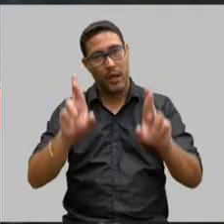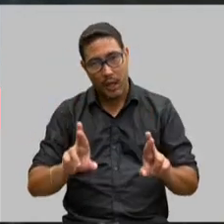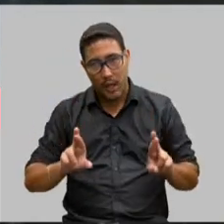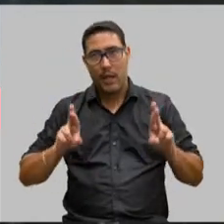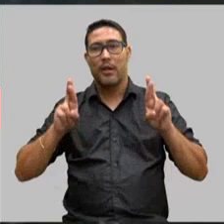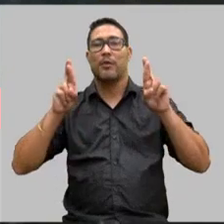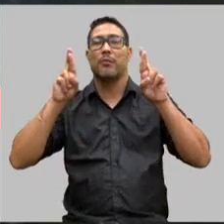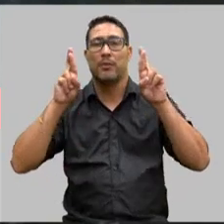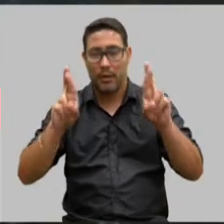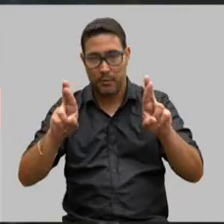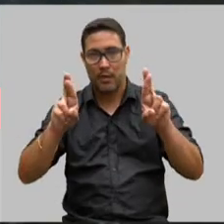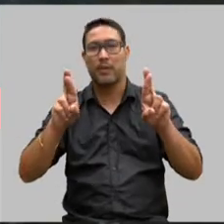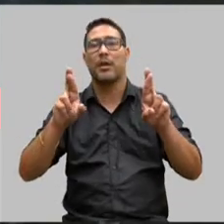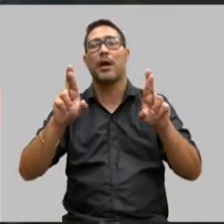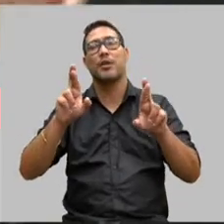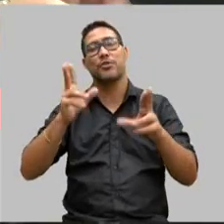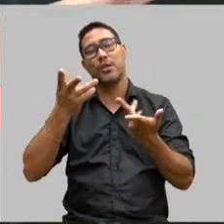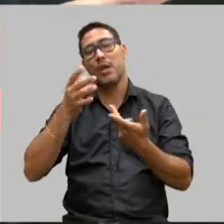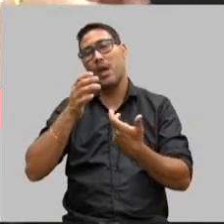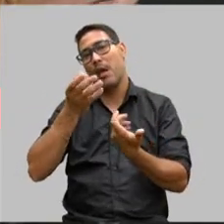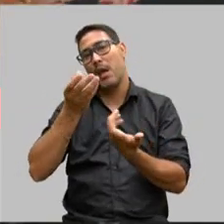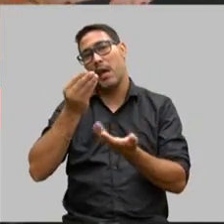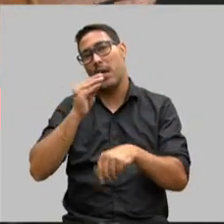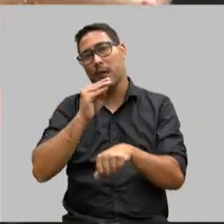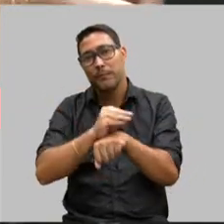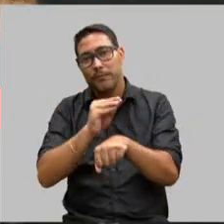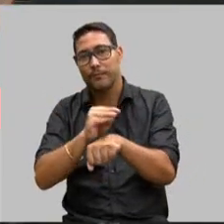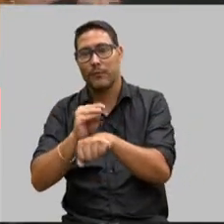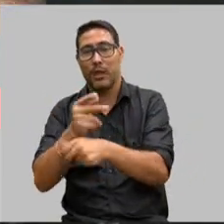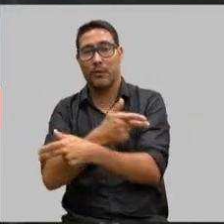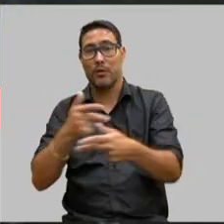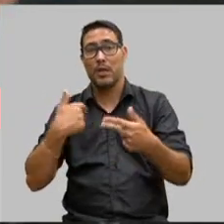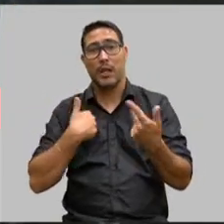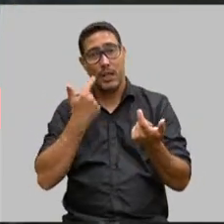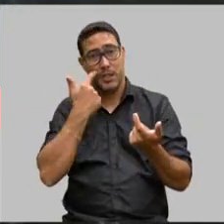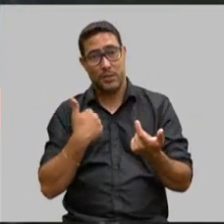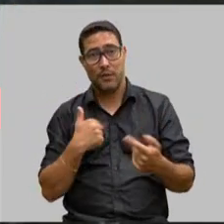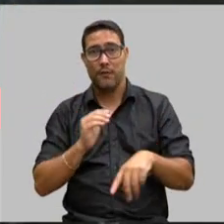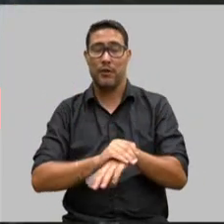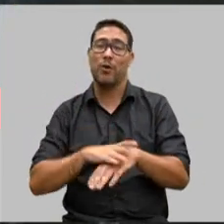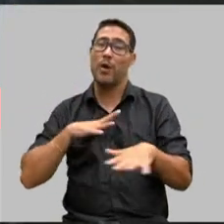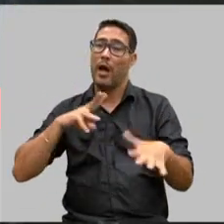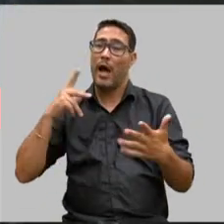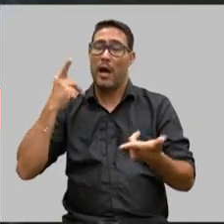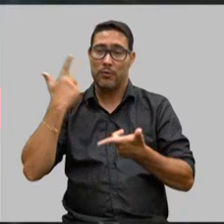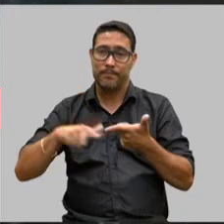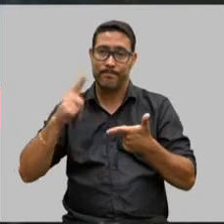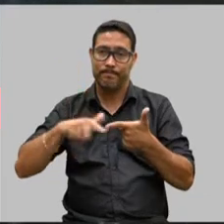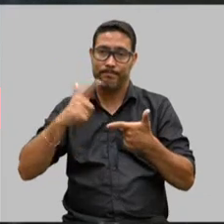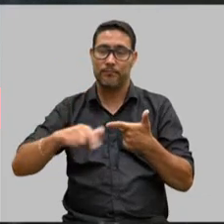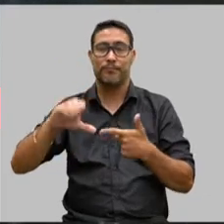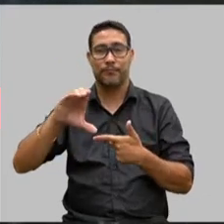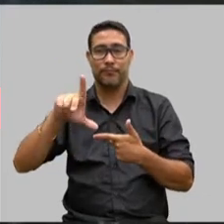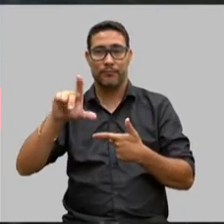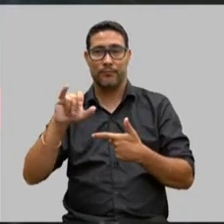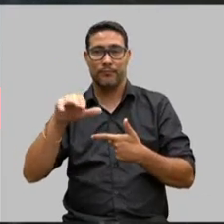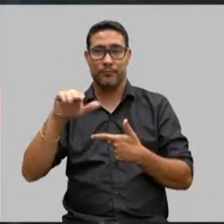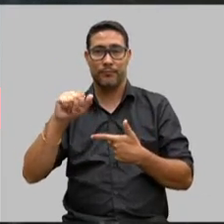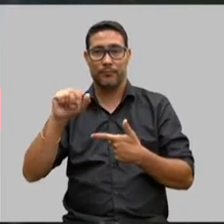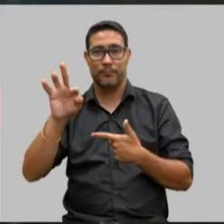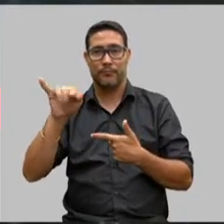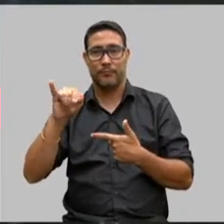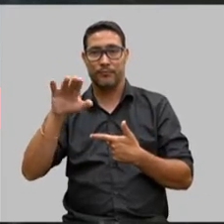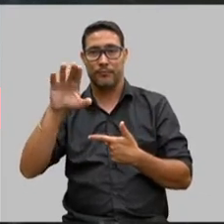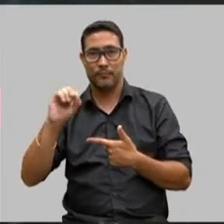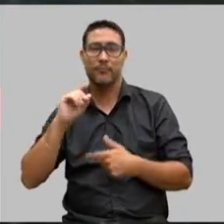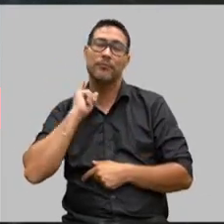comum. Porque, quando nós vimos ali a crise climática em Minas Gerais, ela não atinge todas as